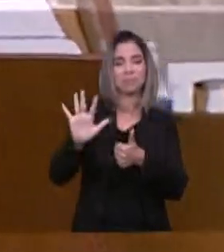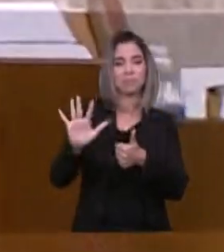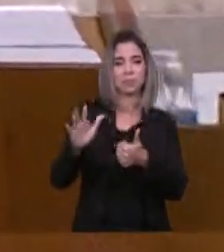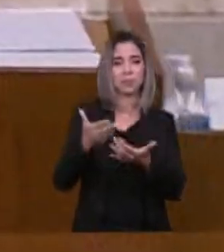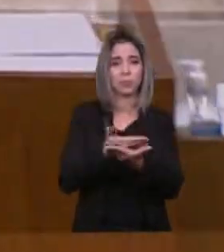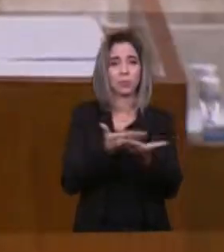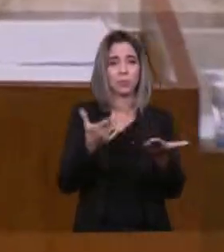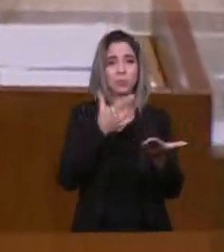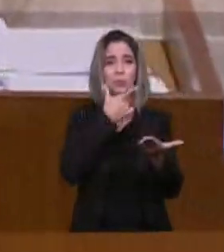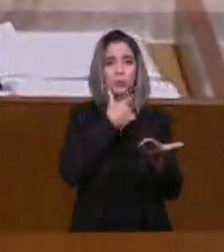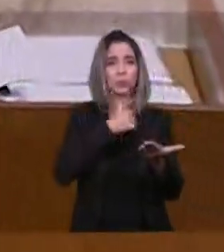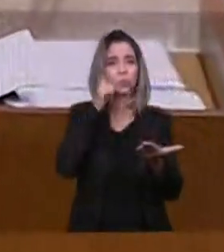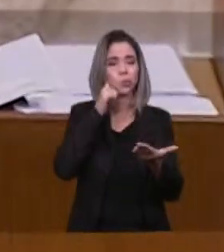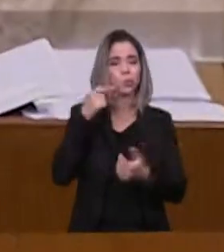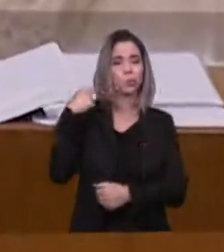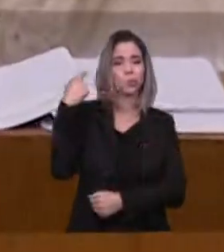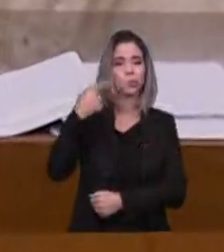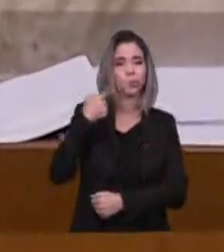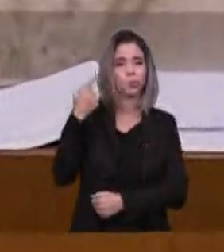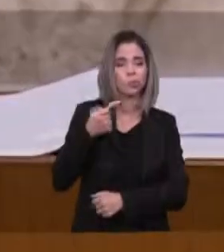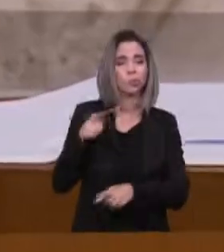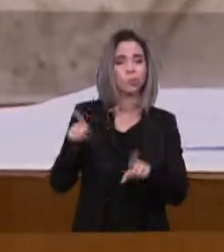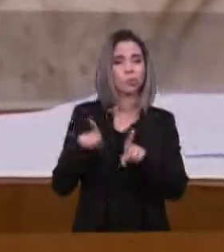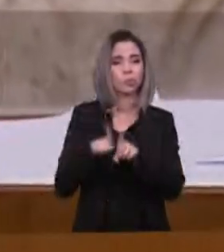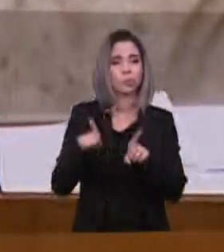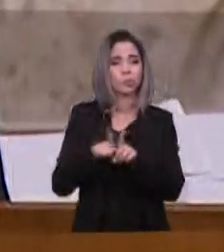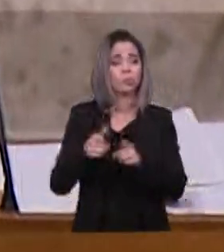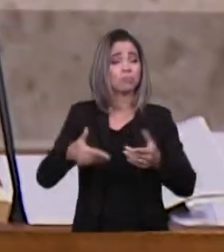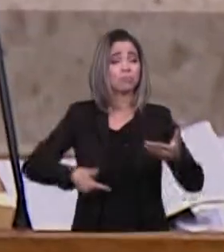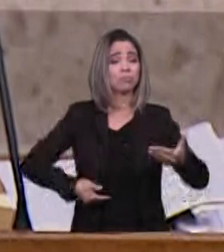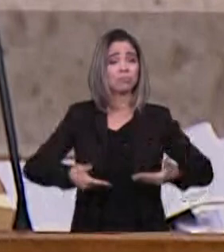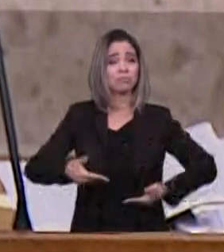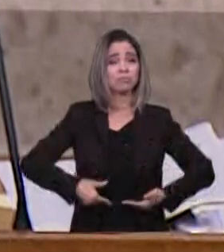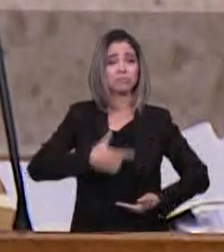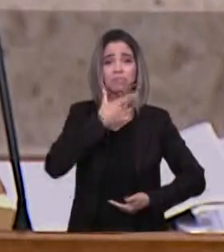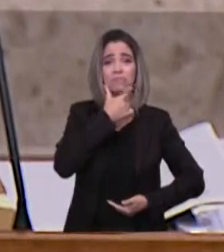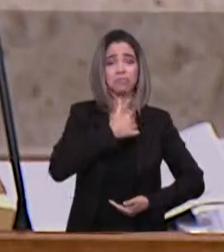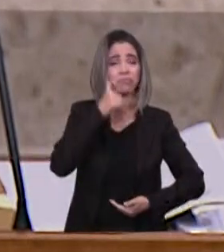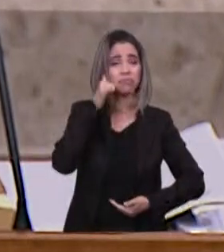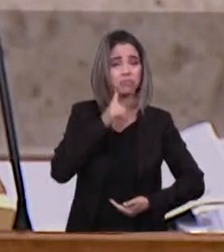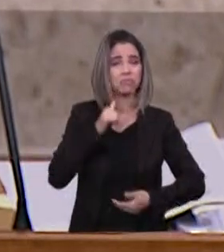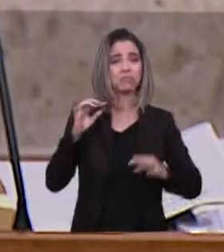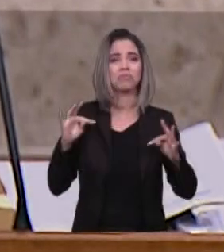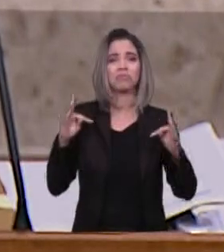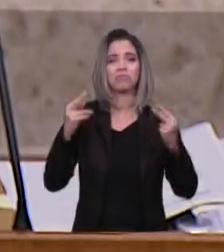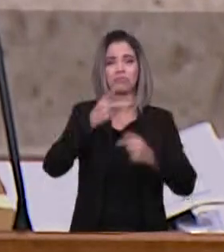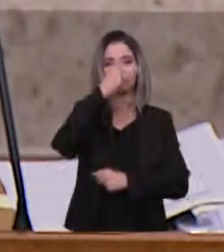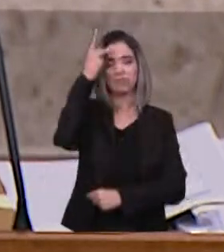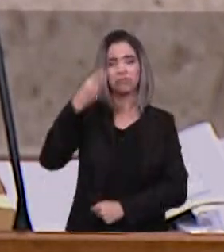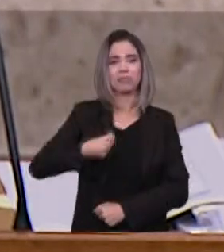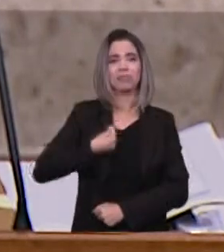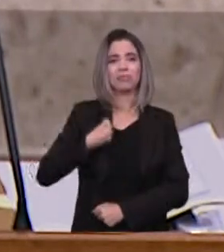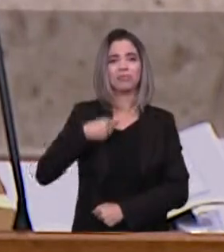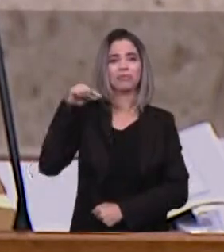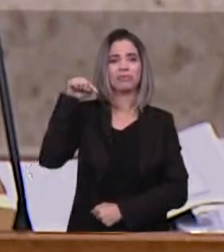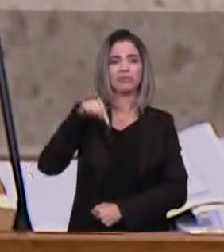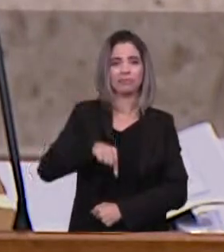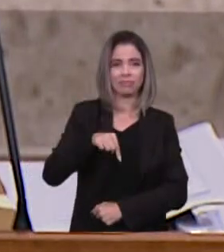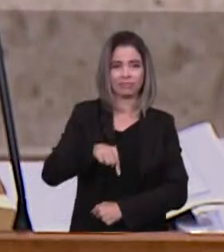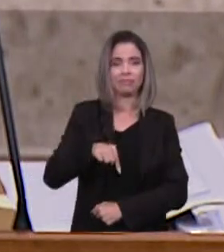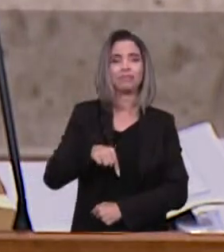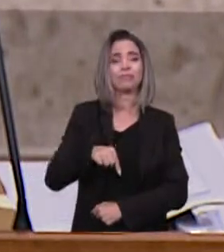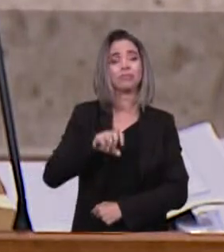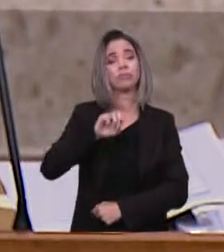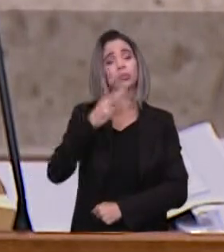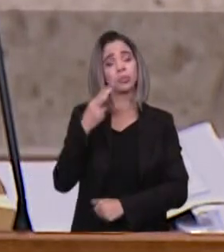As senhoras e senhores advogados, senhoras e senhores servidores e todos que se encontram presentes ou